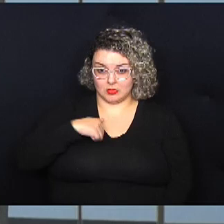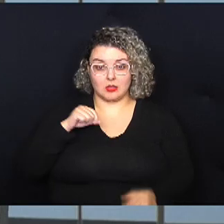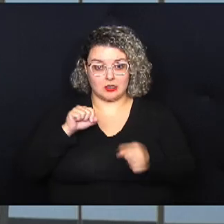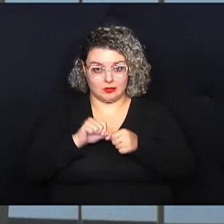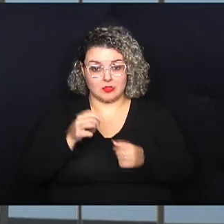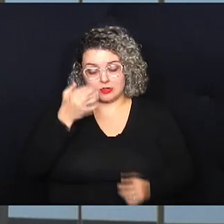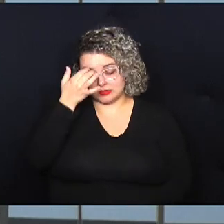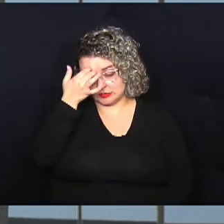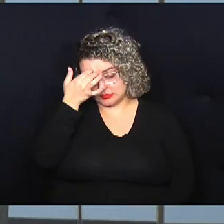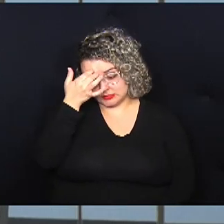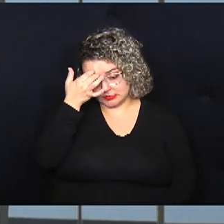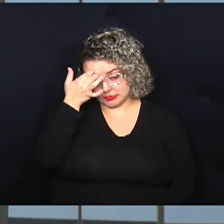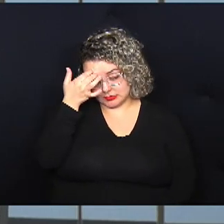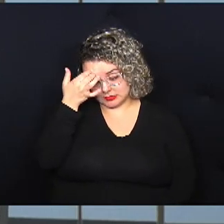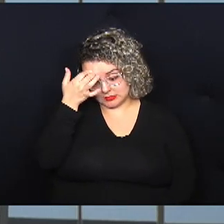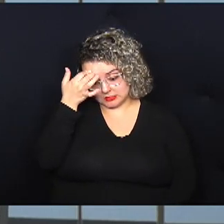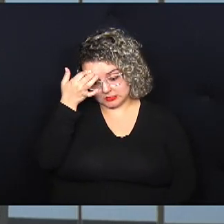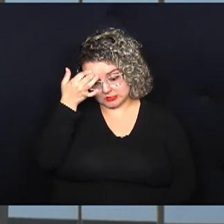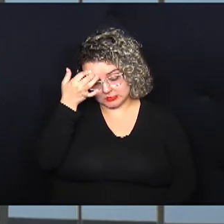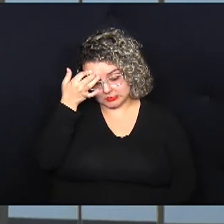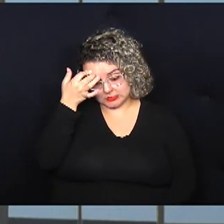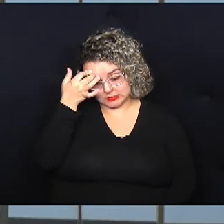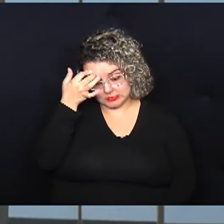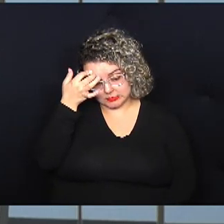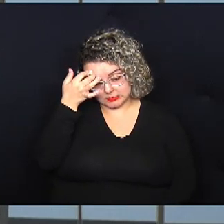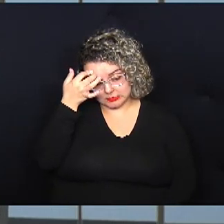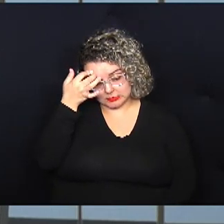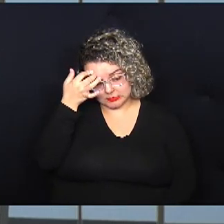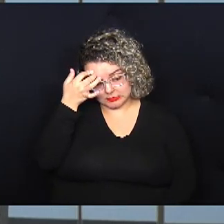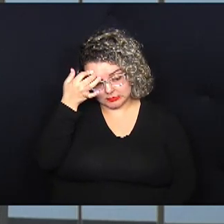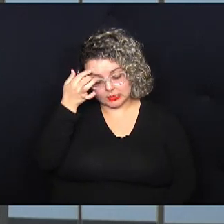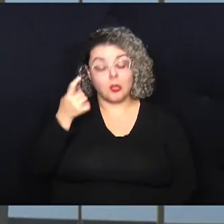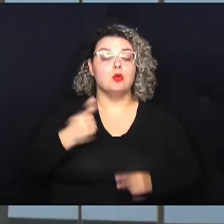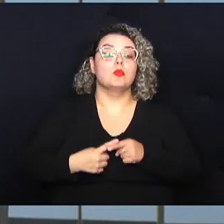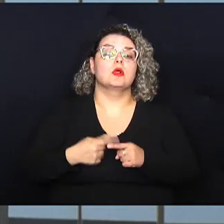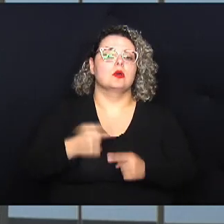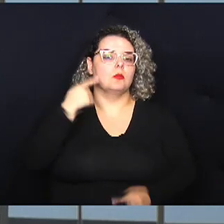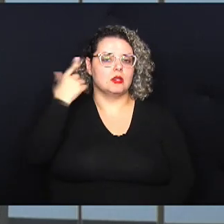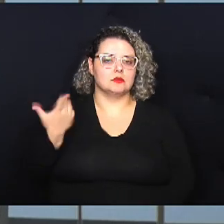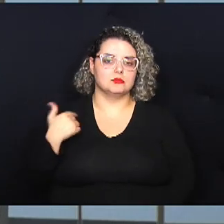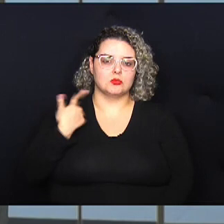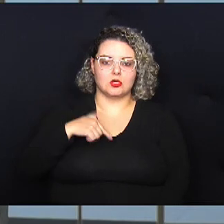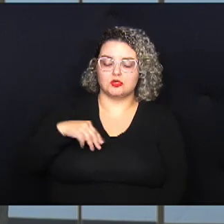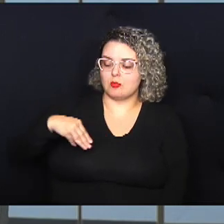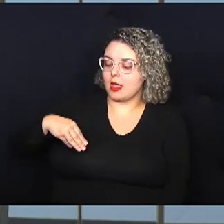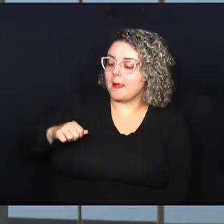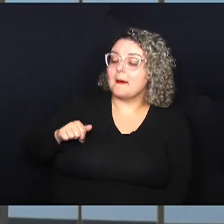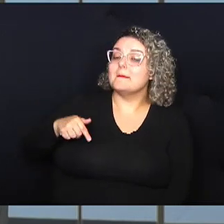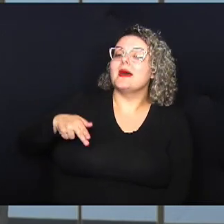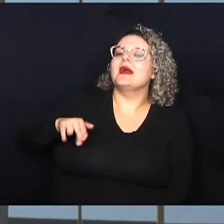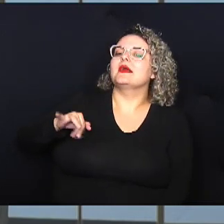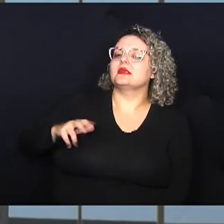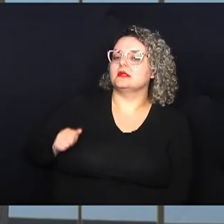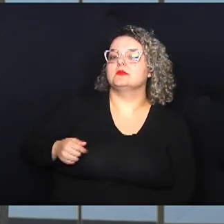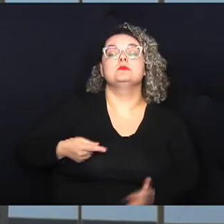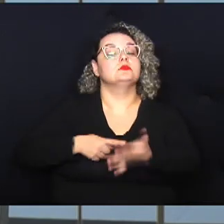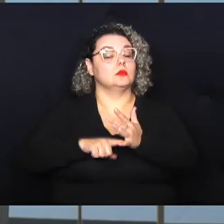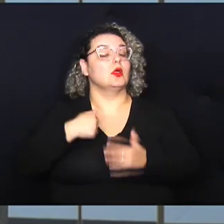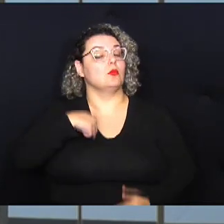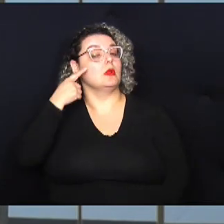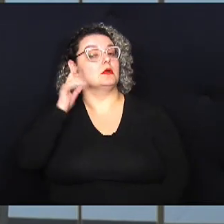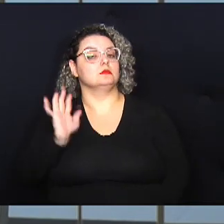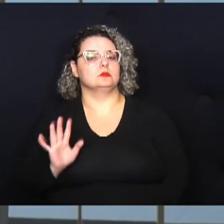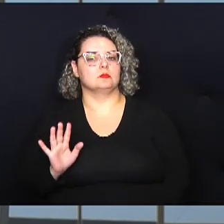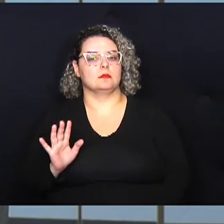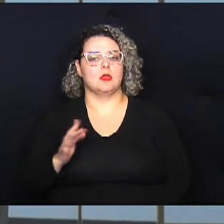tá? Porque assim, eu penso que nós somos uma máquina. Penso assim. E para